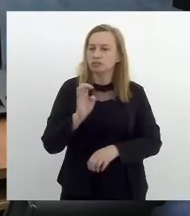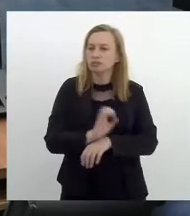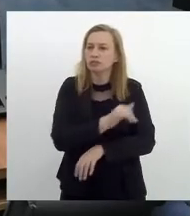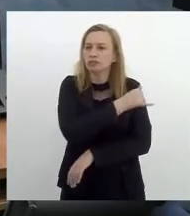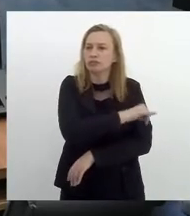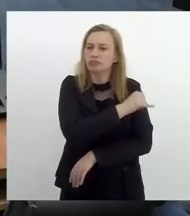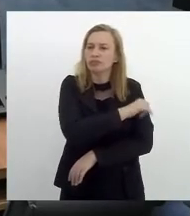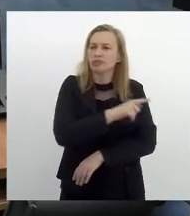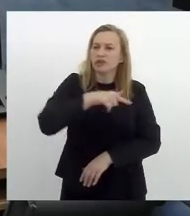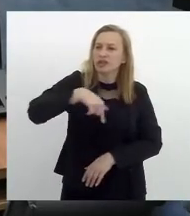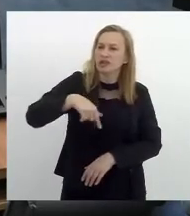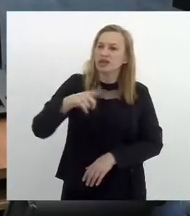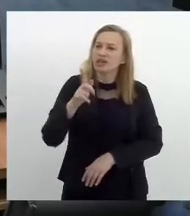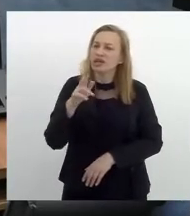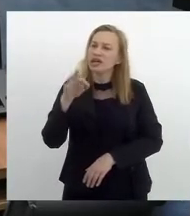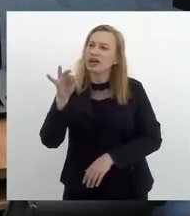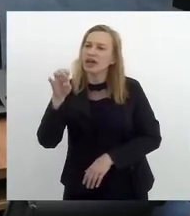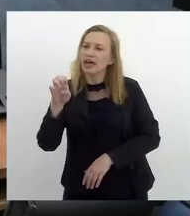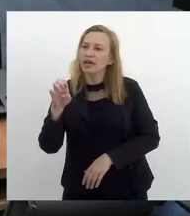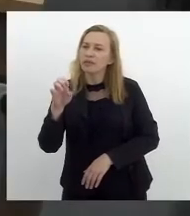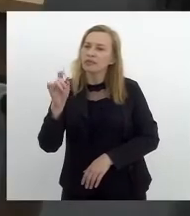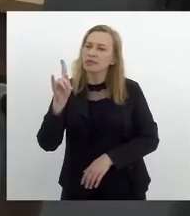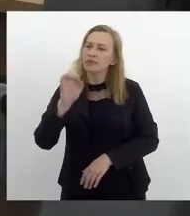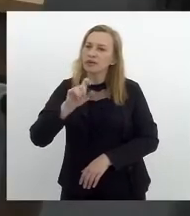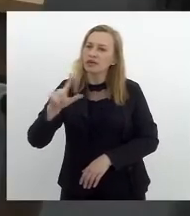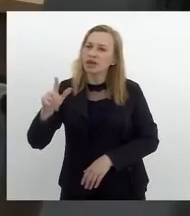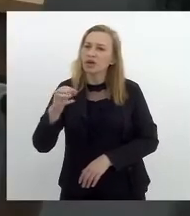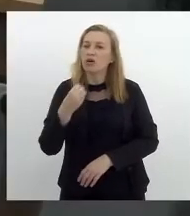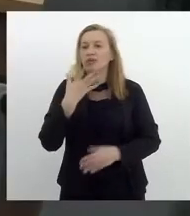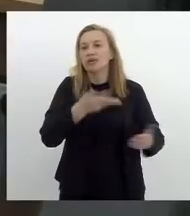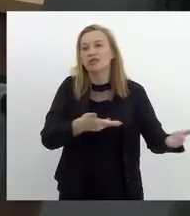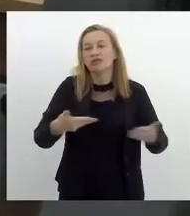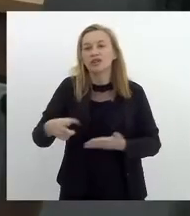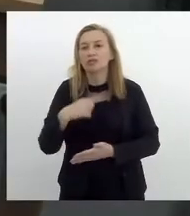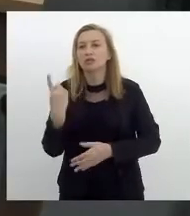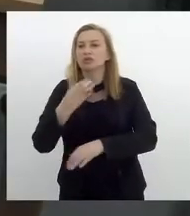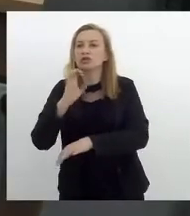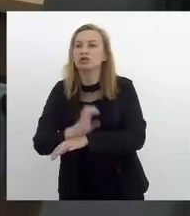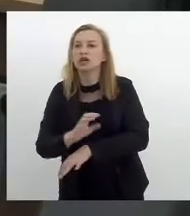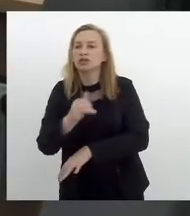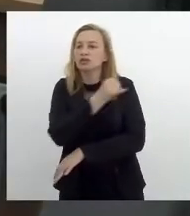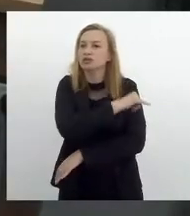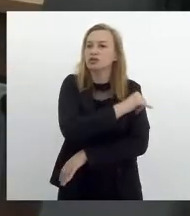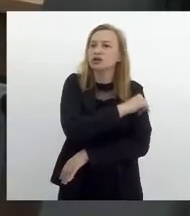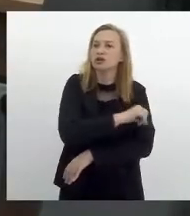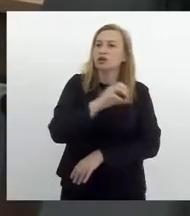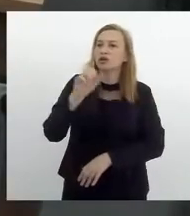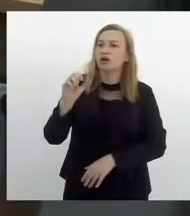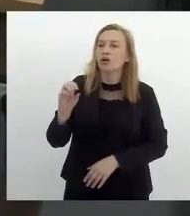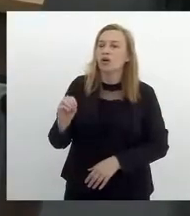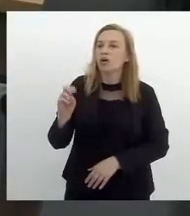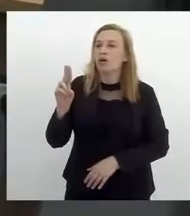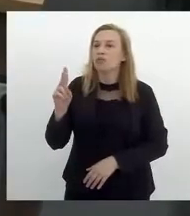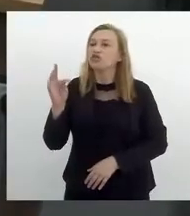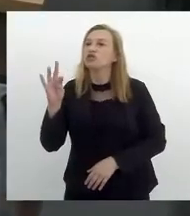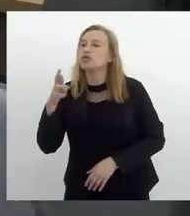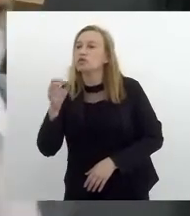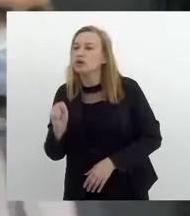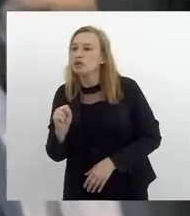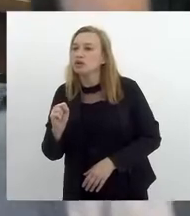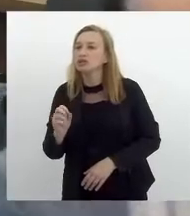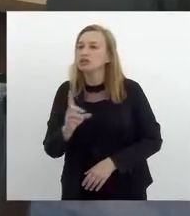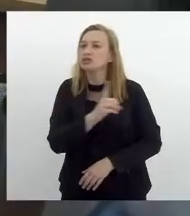Guilherme Pimentel. Então, bem-vindas e bem-vindos ao nosso estado do Rio de Janeiro, ouvidoras e ouvidores aí da